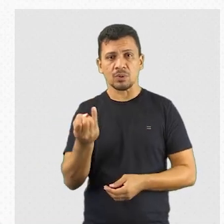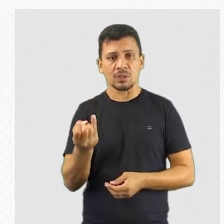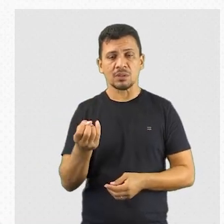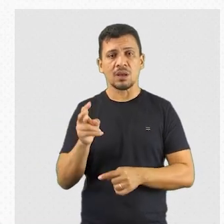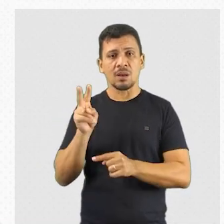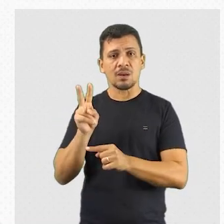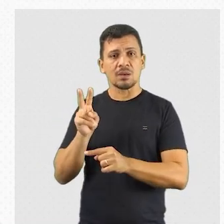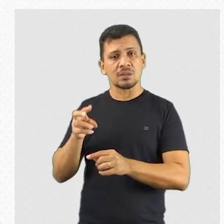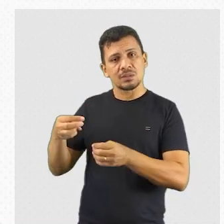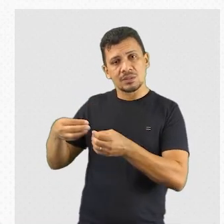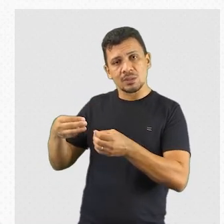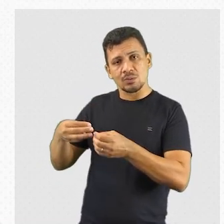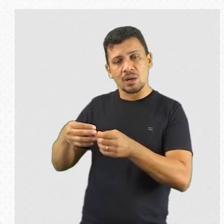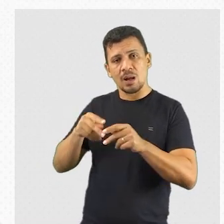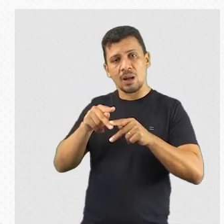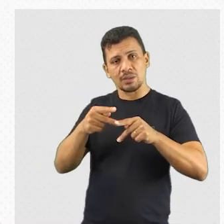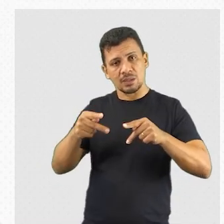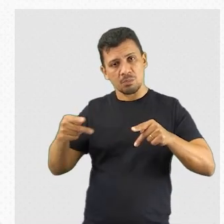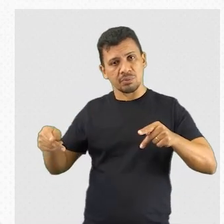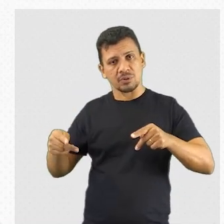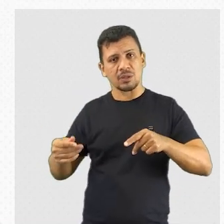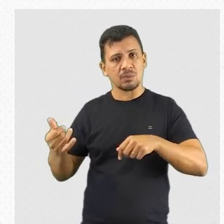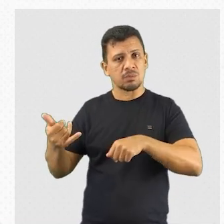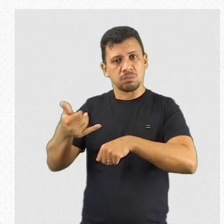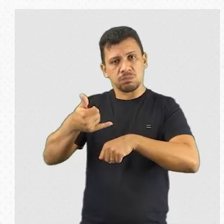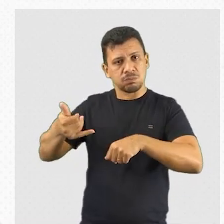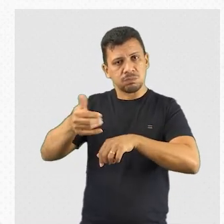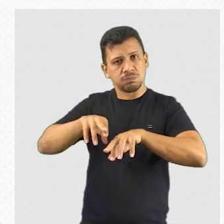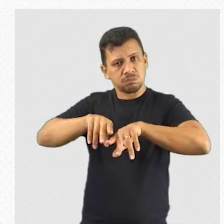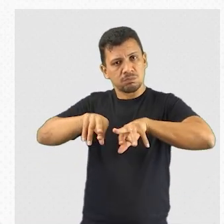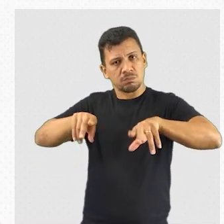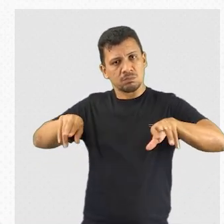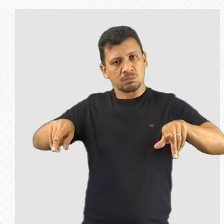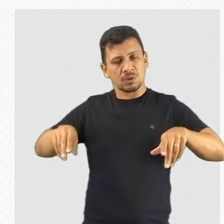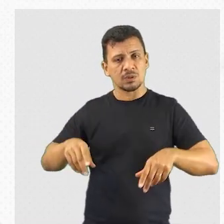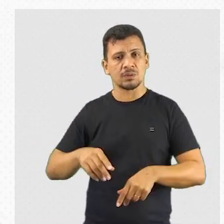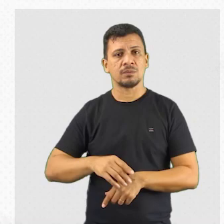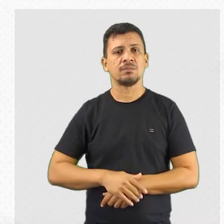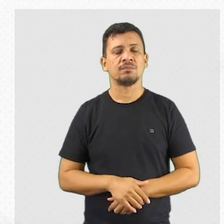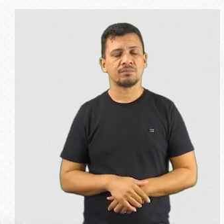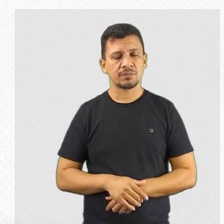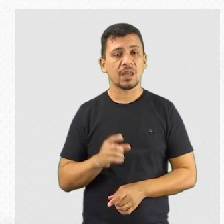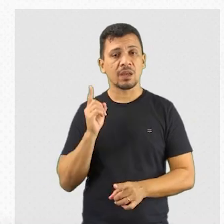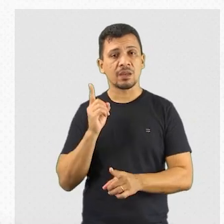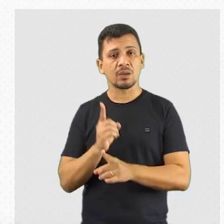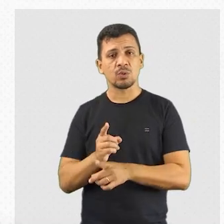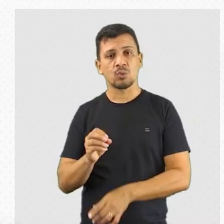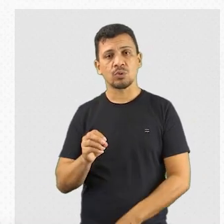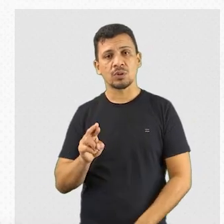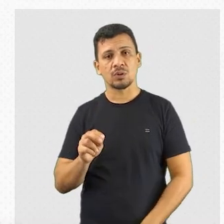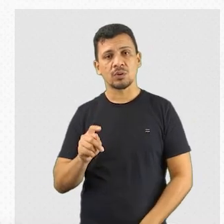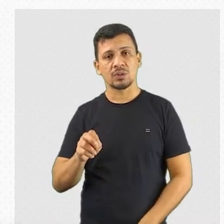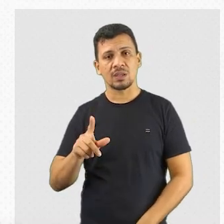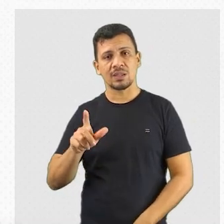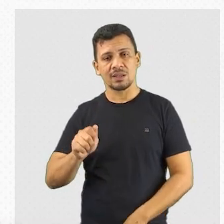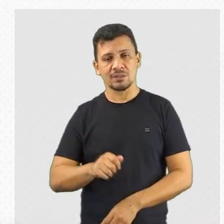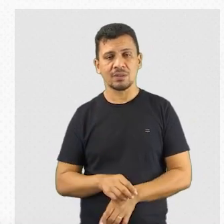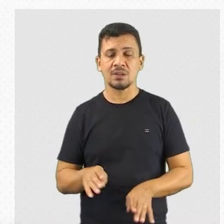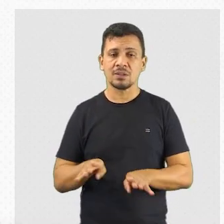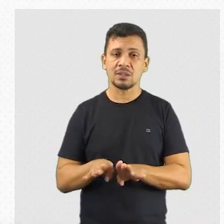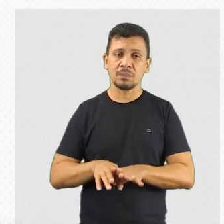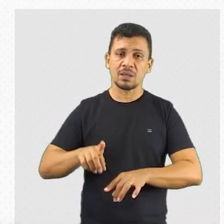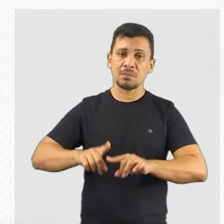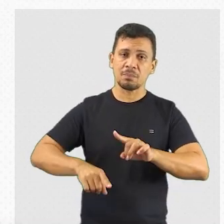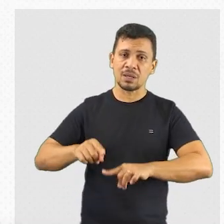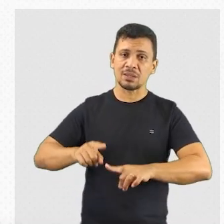como proteínas, lipídios, né, etc., onde as organelas estão imersas, onde o material genético está imerso, né, no caso